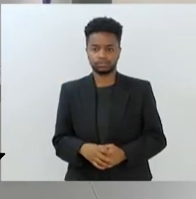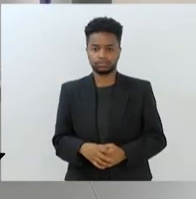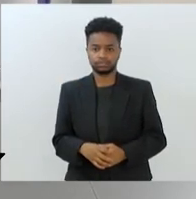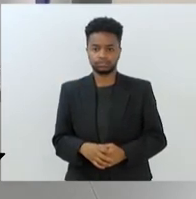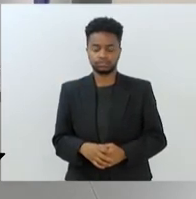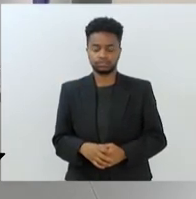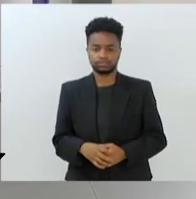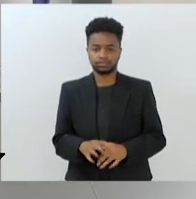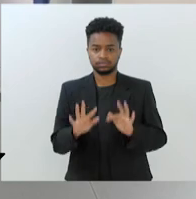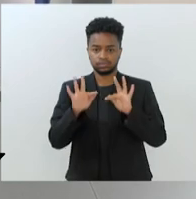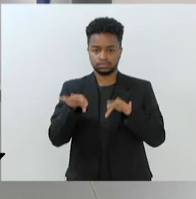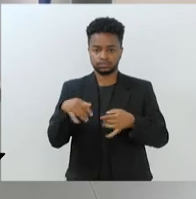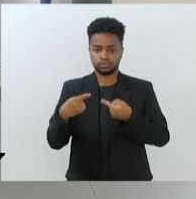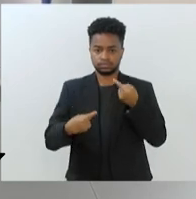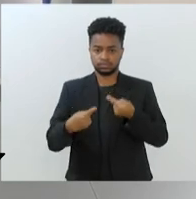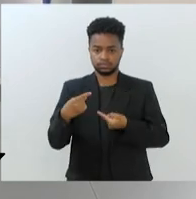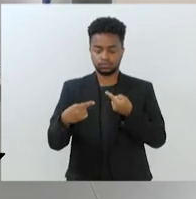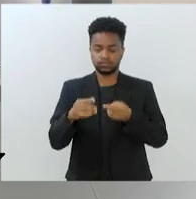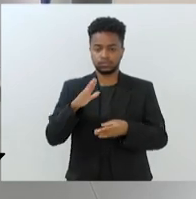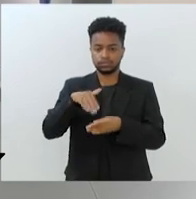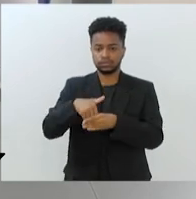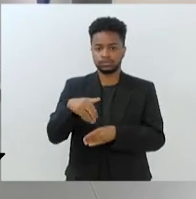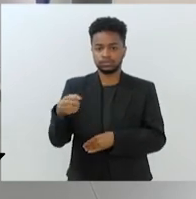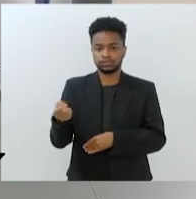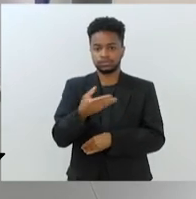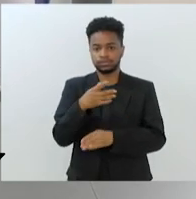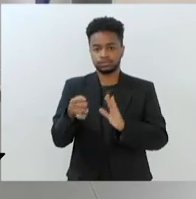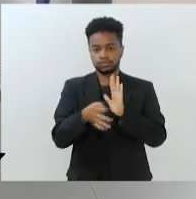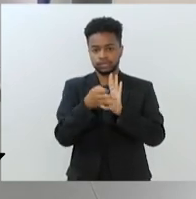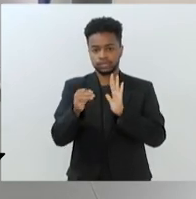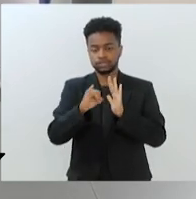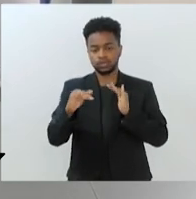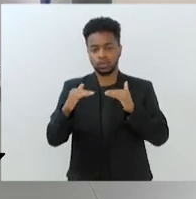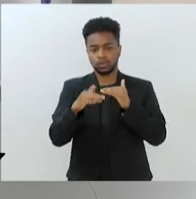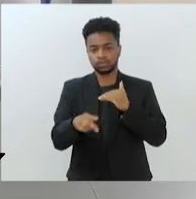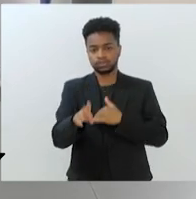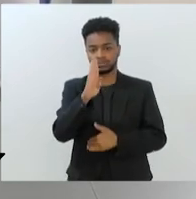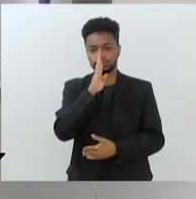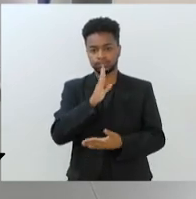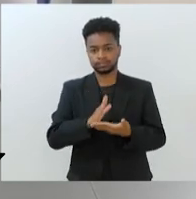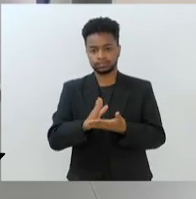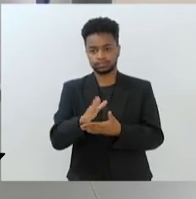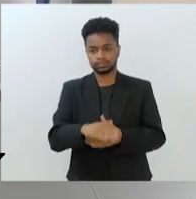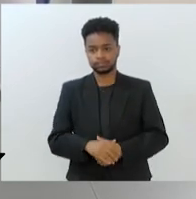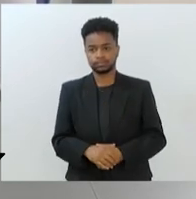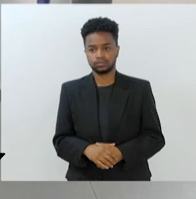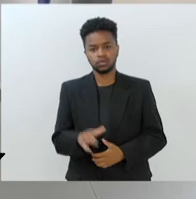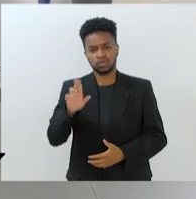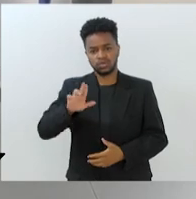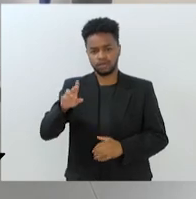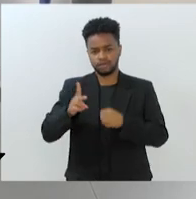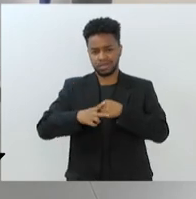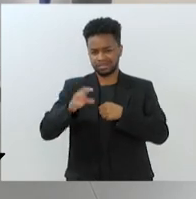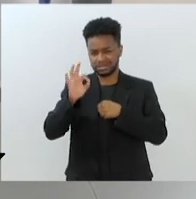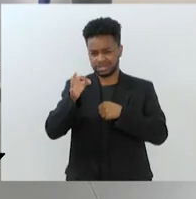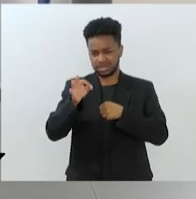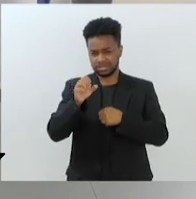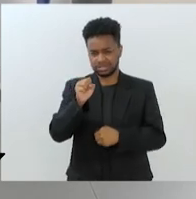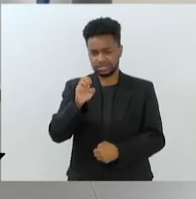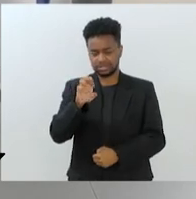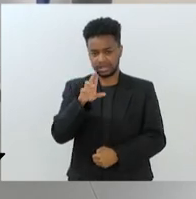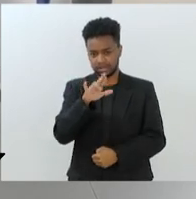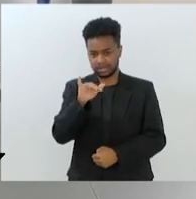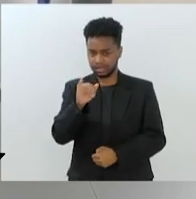Encerrada a discussão, em votação, novo parecer pela prejudicabilidade. Se os que aprovam permaneçam como estão, aprovado. Então usei o verbo certo. Seria. Seria.